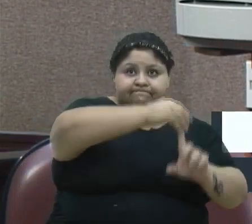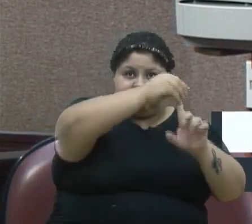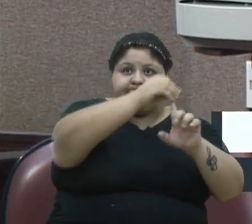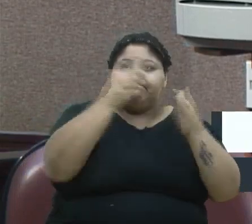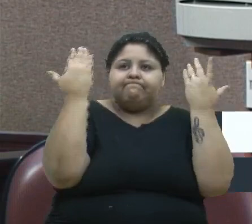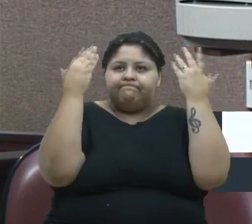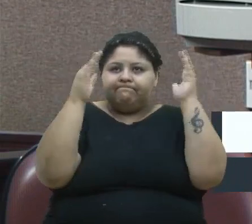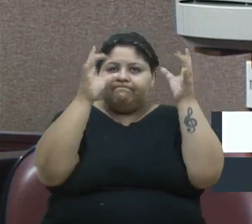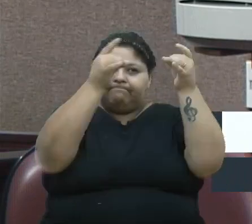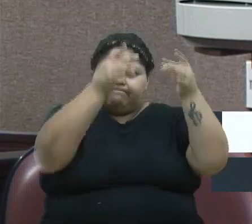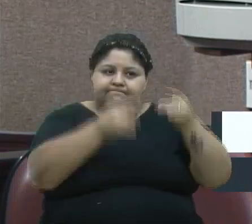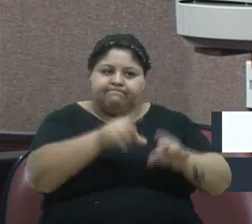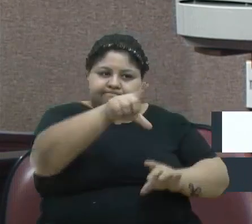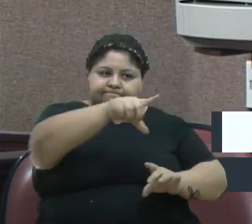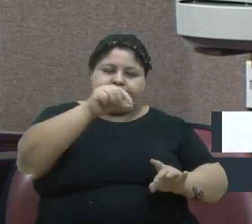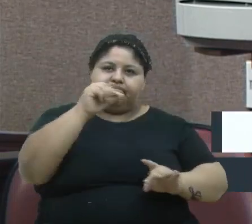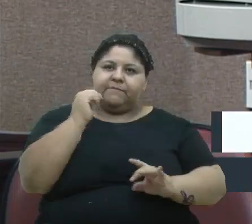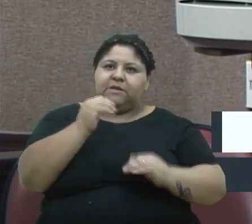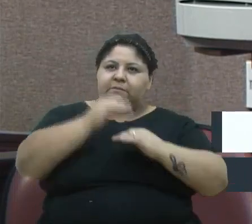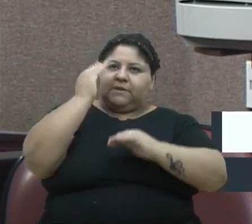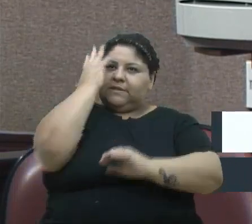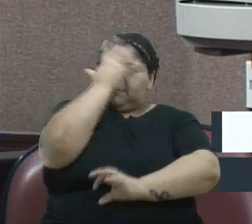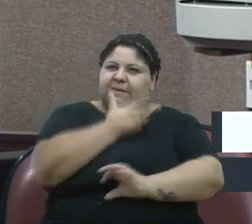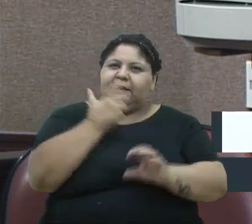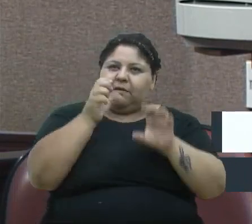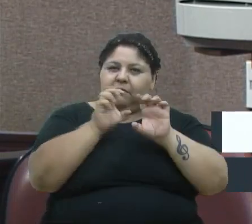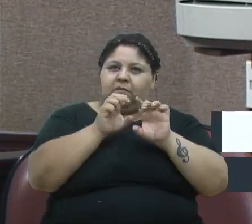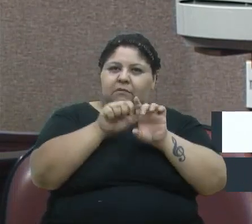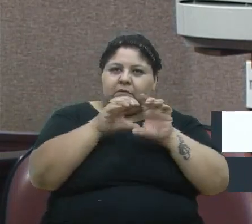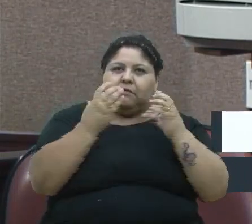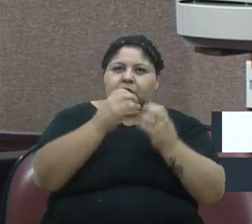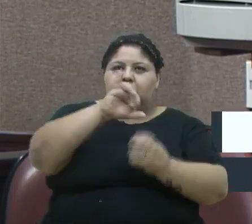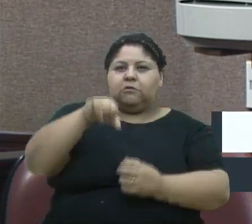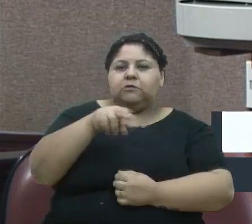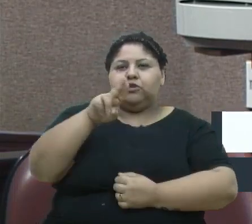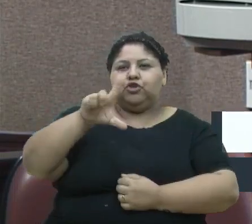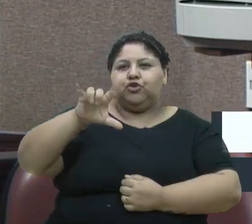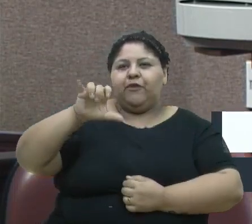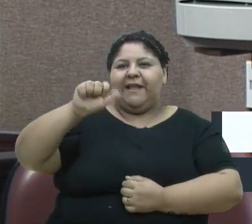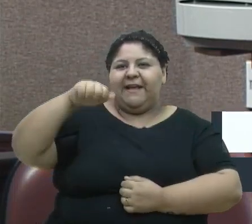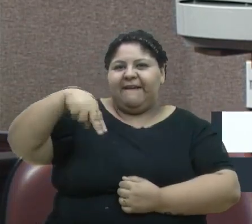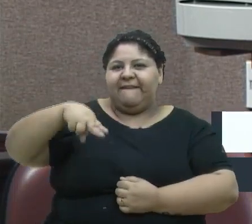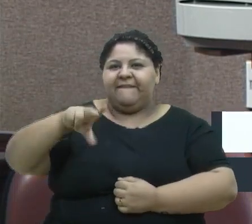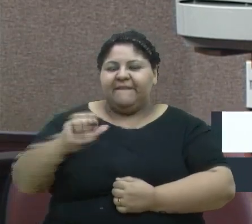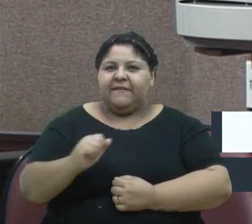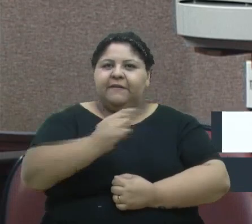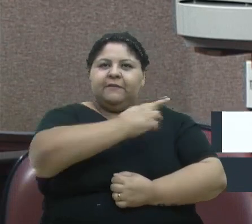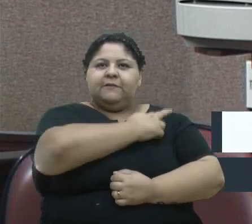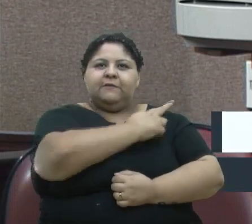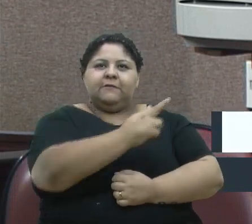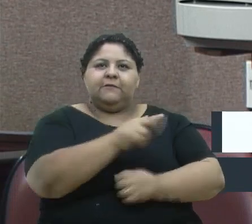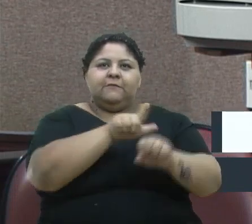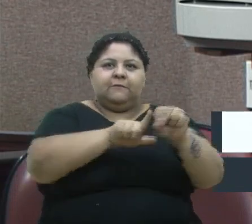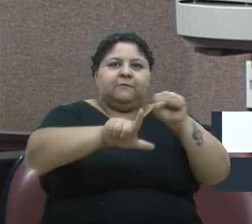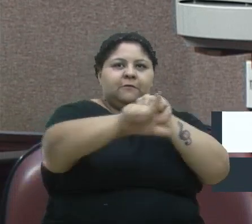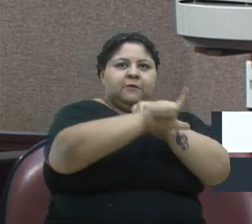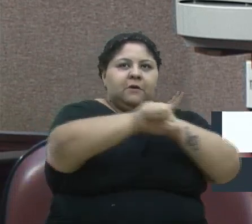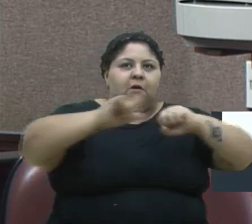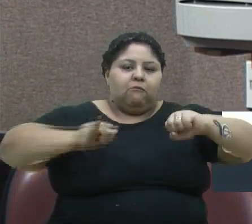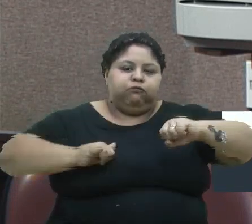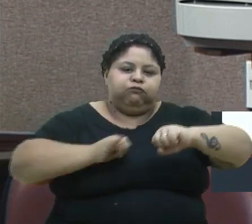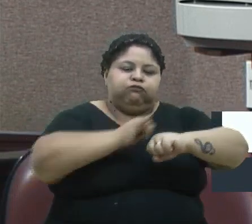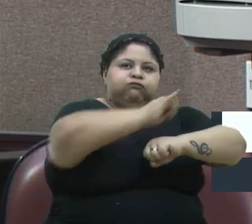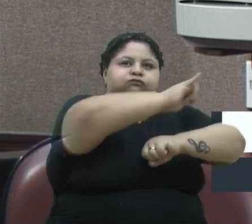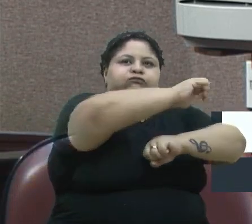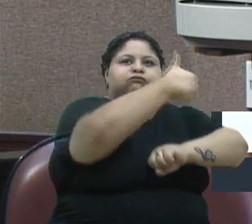às escolhidas, Mais Bela Comunitária 2023, Juliana Nunes dos Santos, representante do loteamento aeroporto,